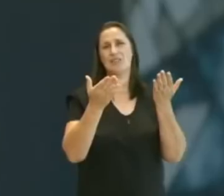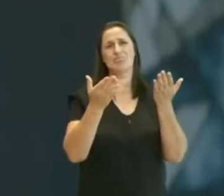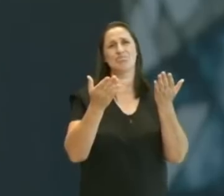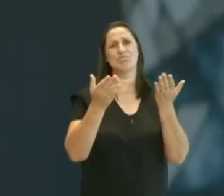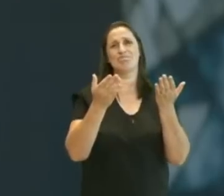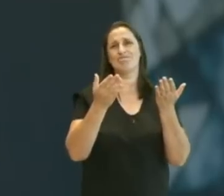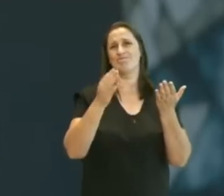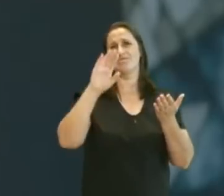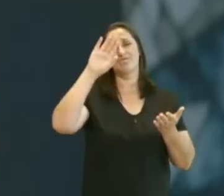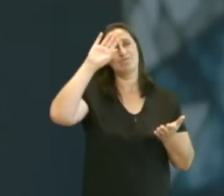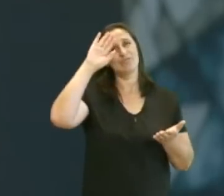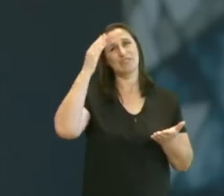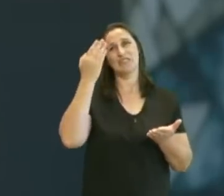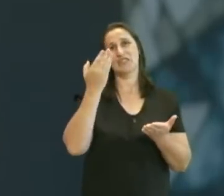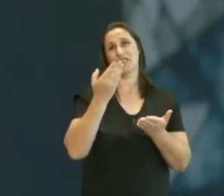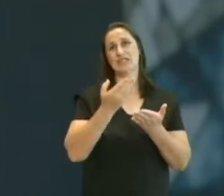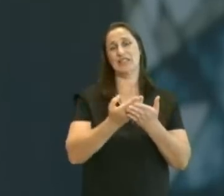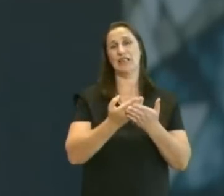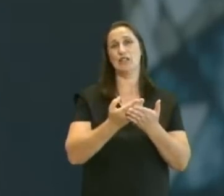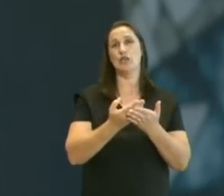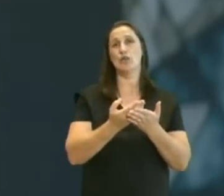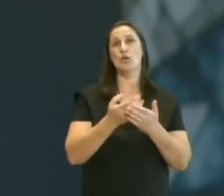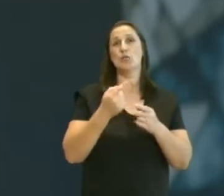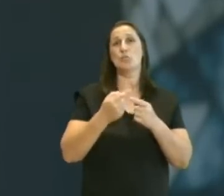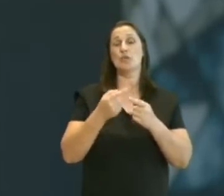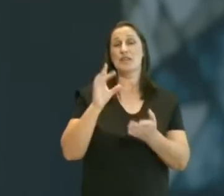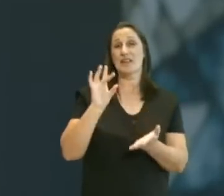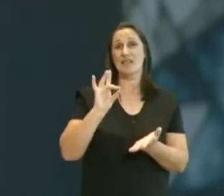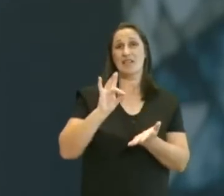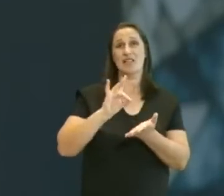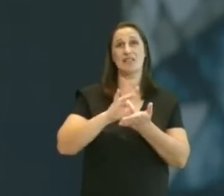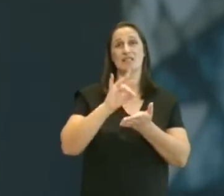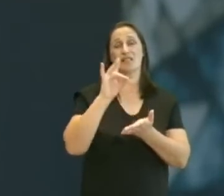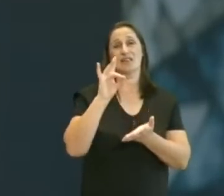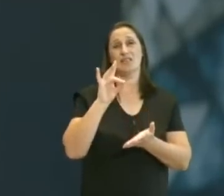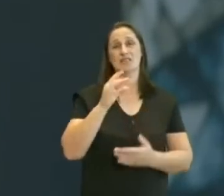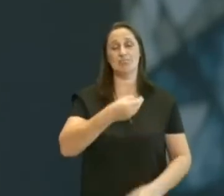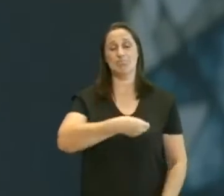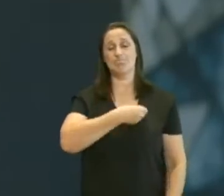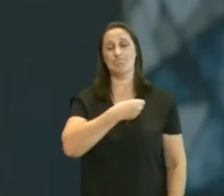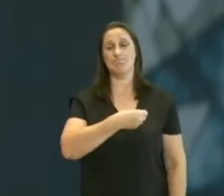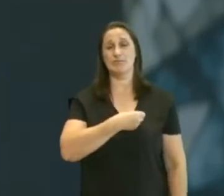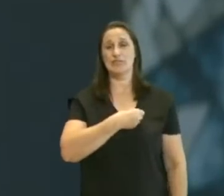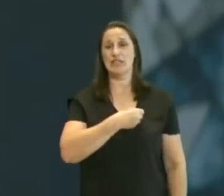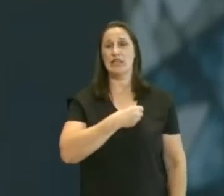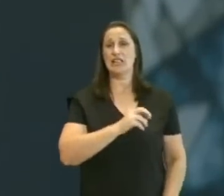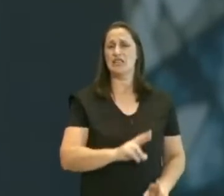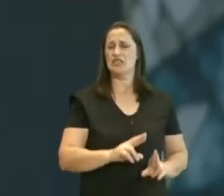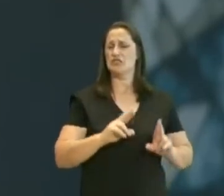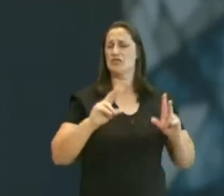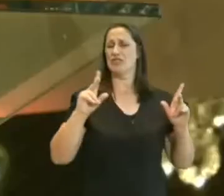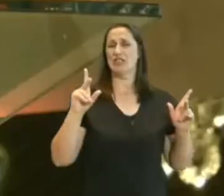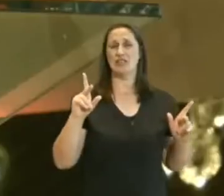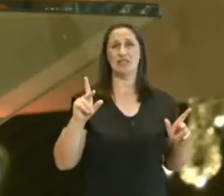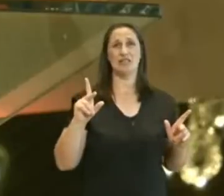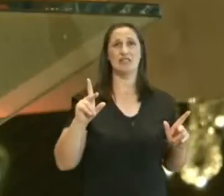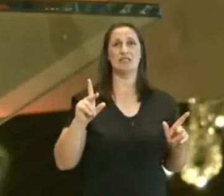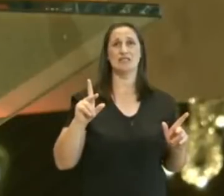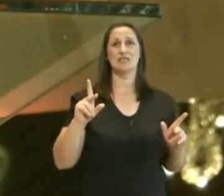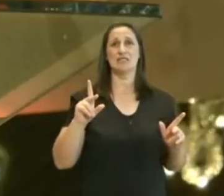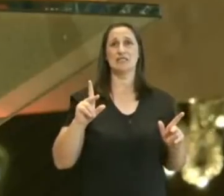crer. Porque a realidade que eles viam era muito maior, muito mais dura, muito